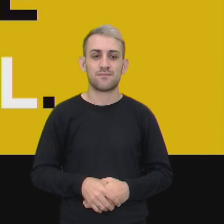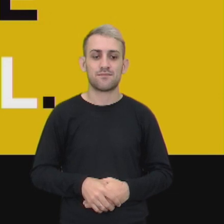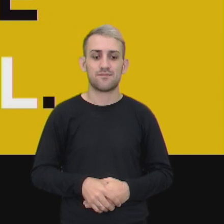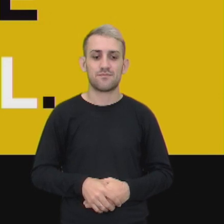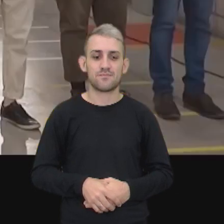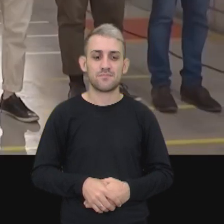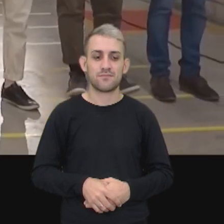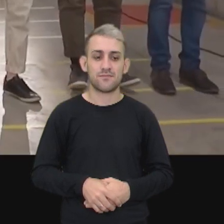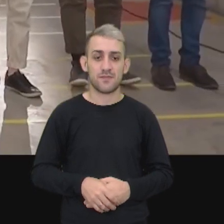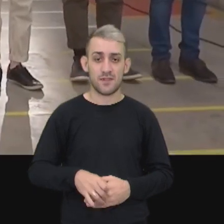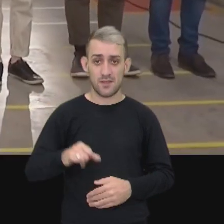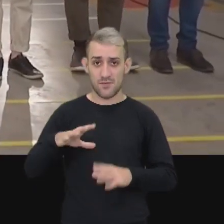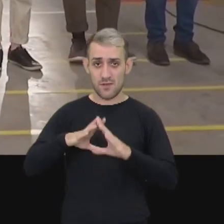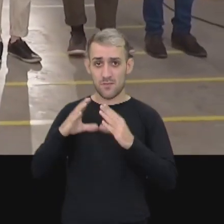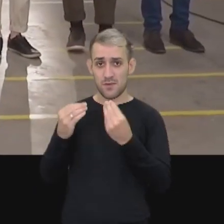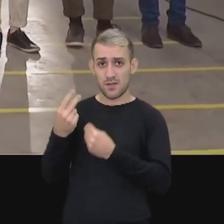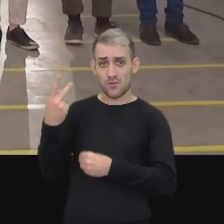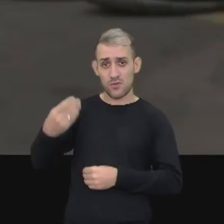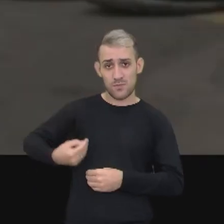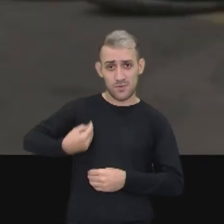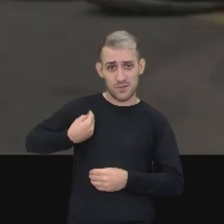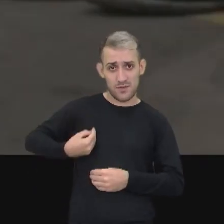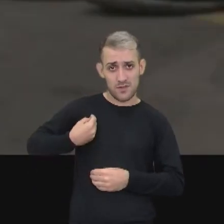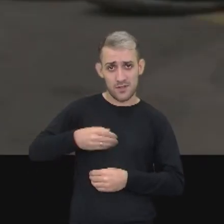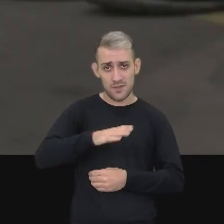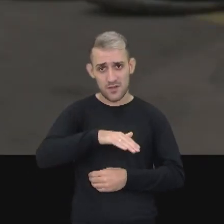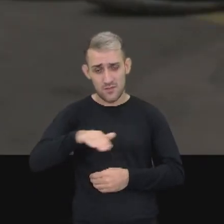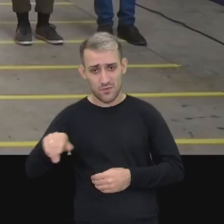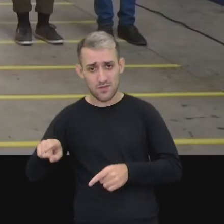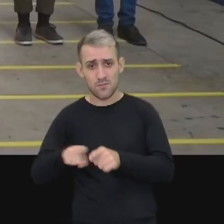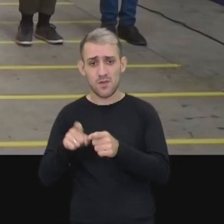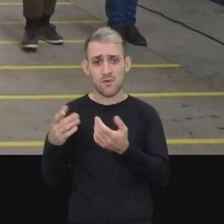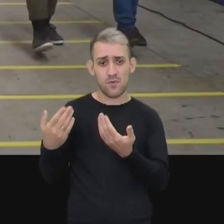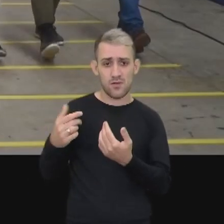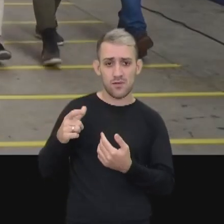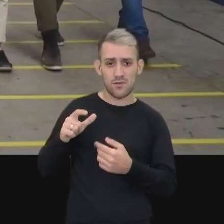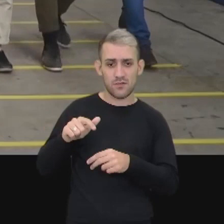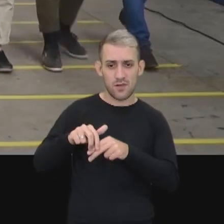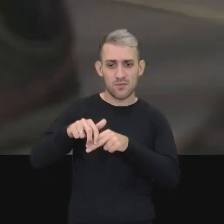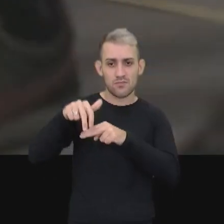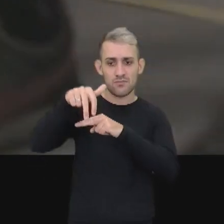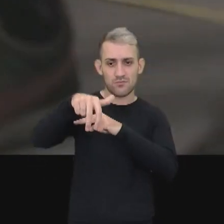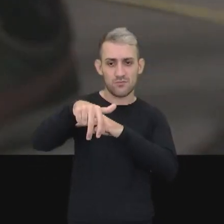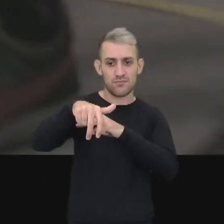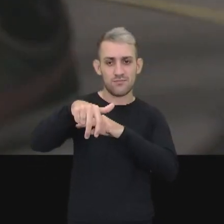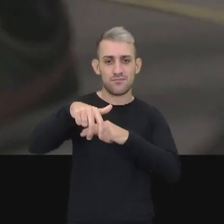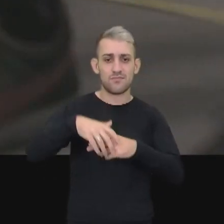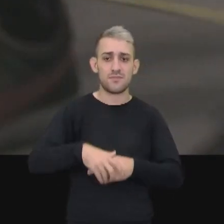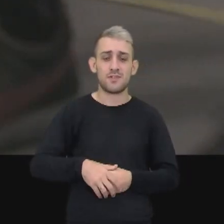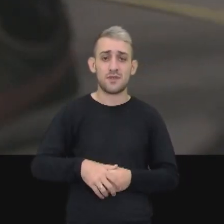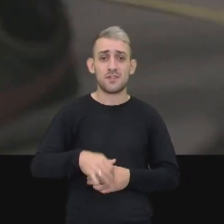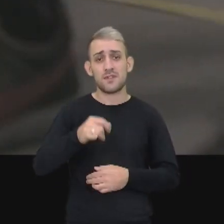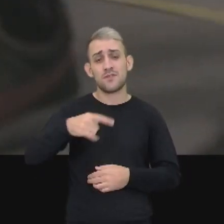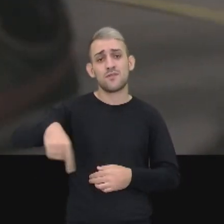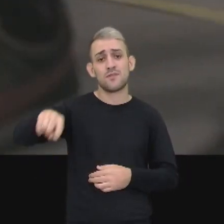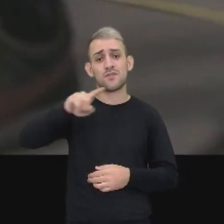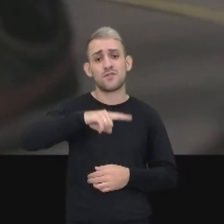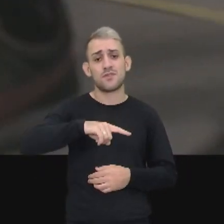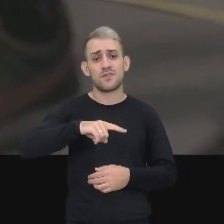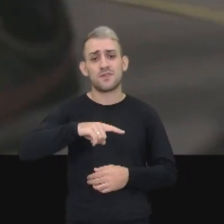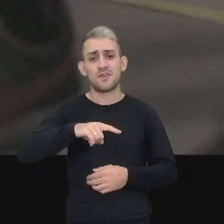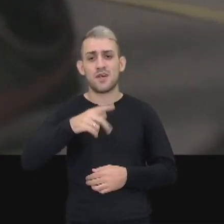Se sua família esteve presente na sua infância e adolescência, dê um passo adiante. Se considera que teve